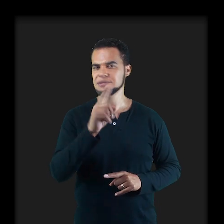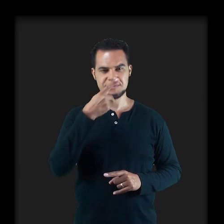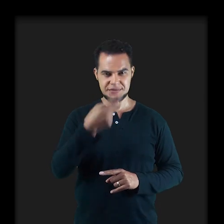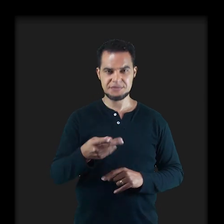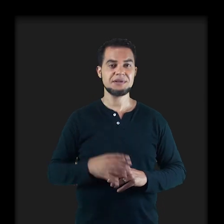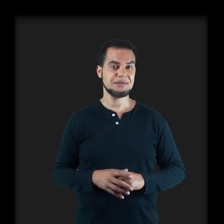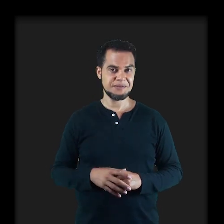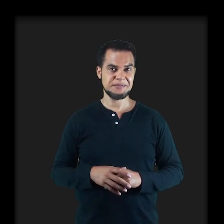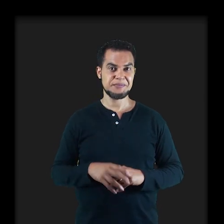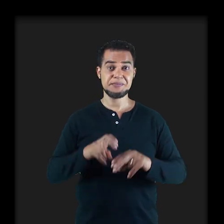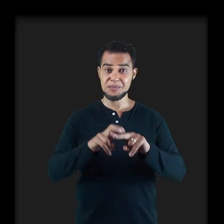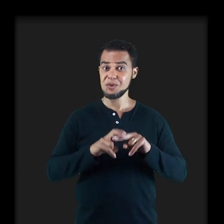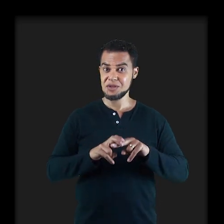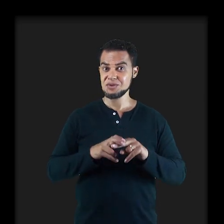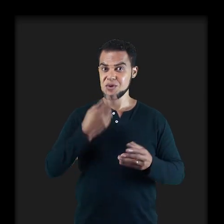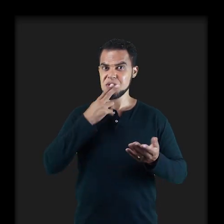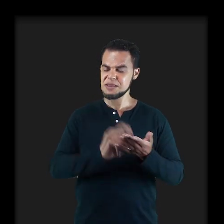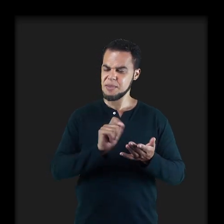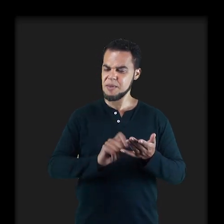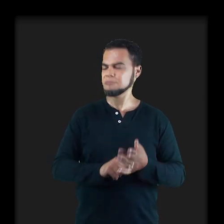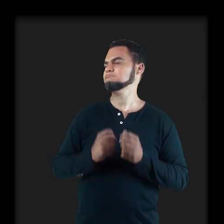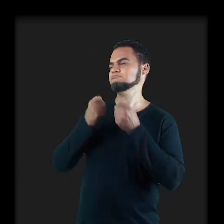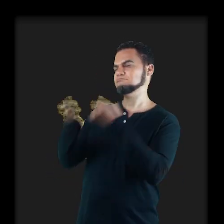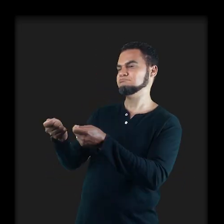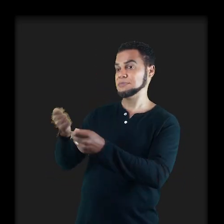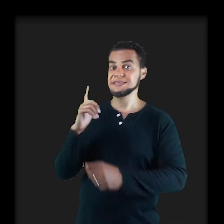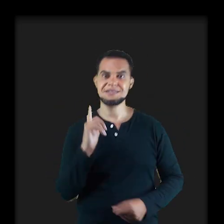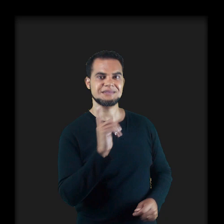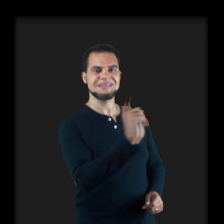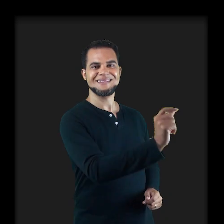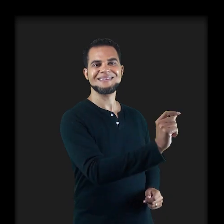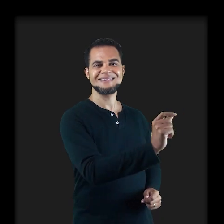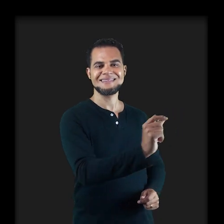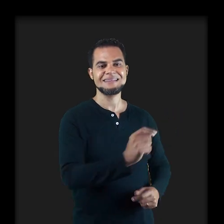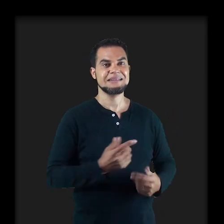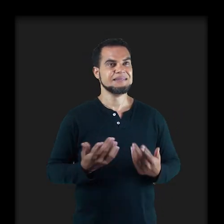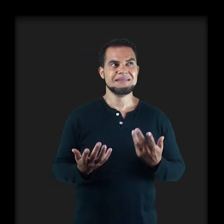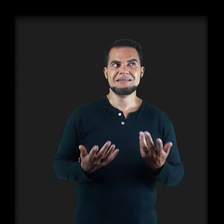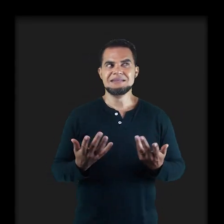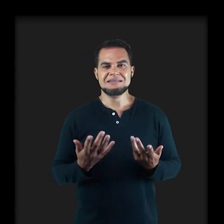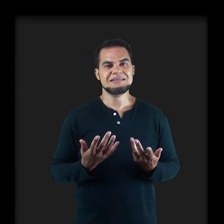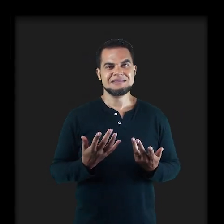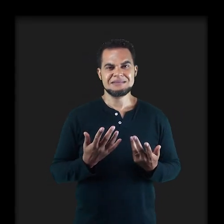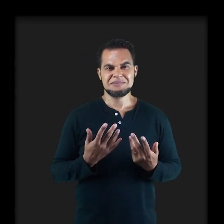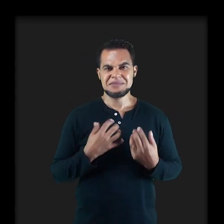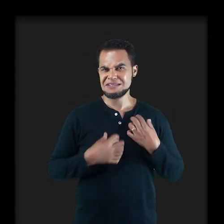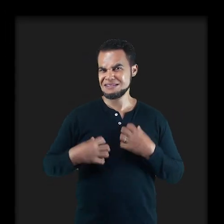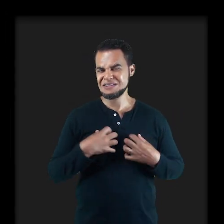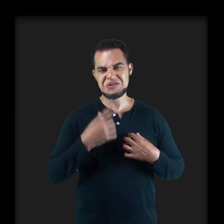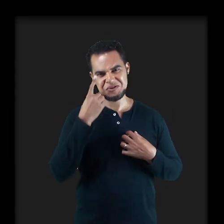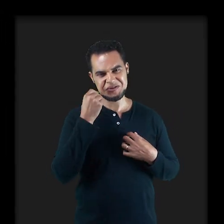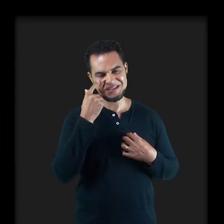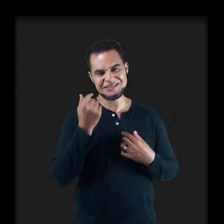falar. Tanto é que eu entreguei e já saí, tipo, meio